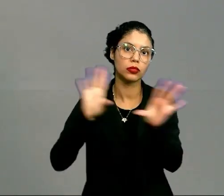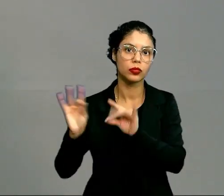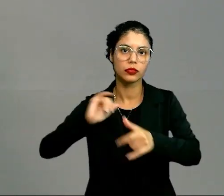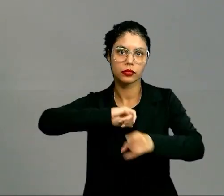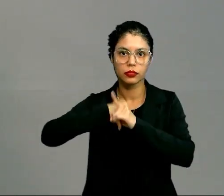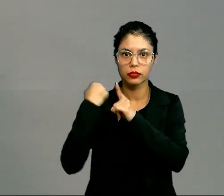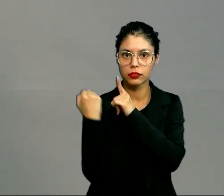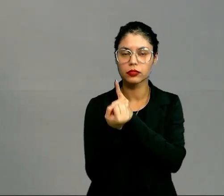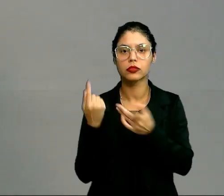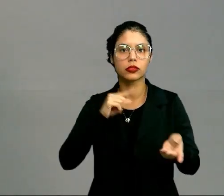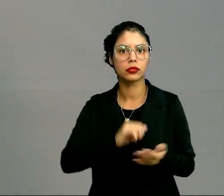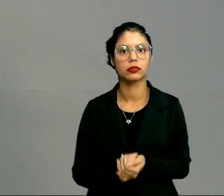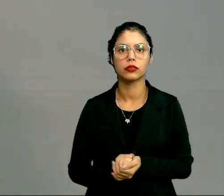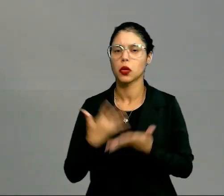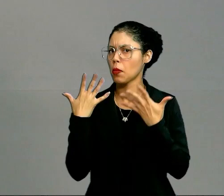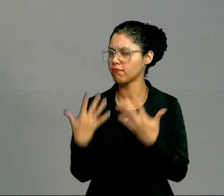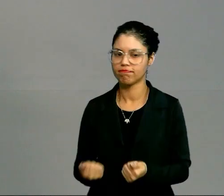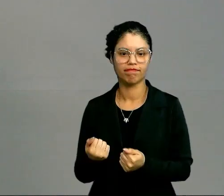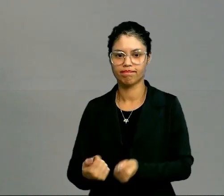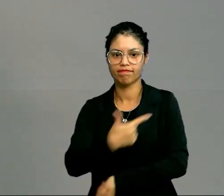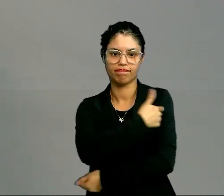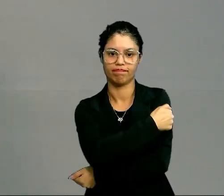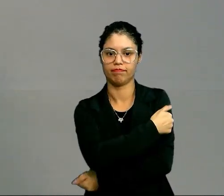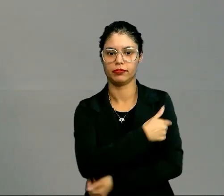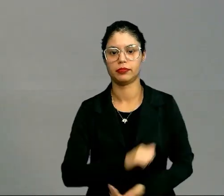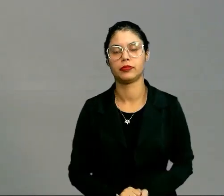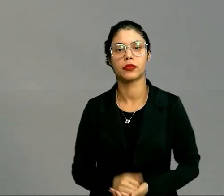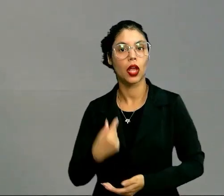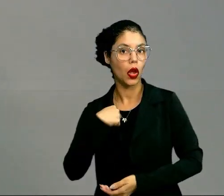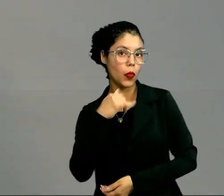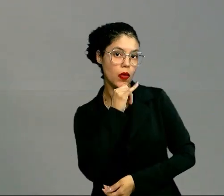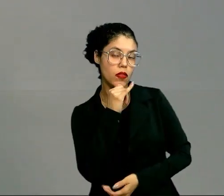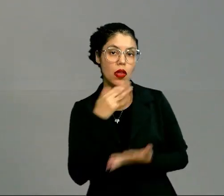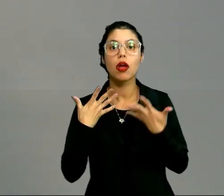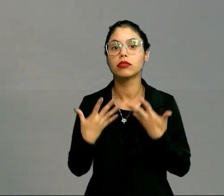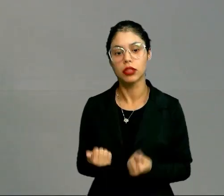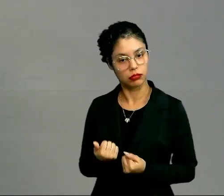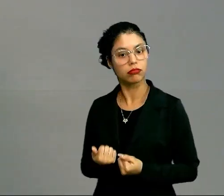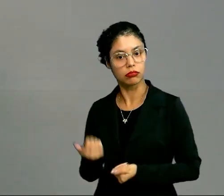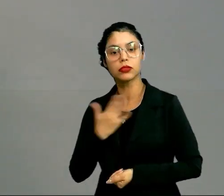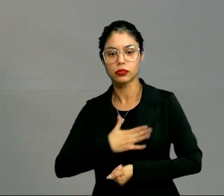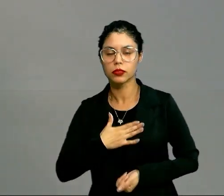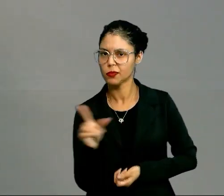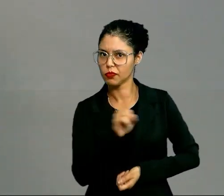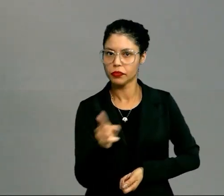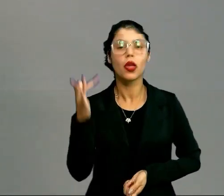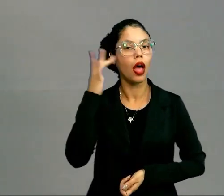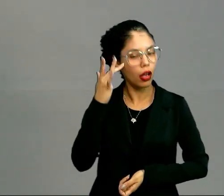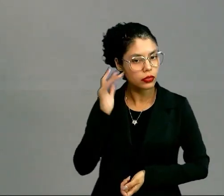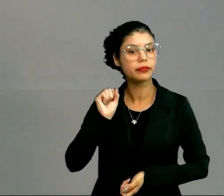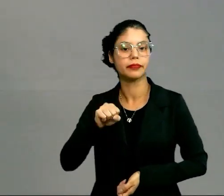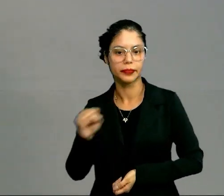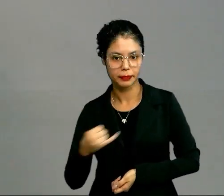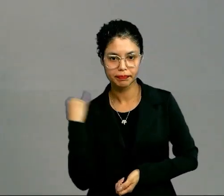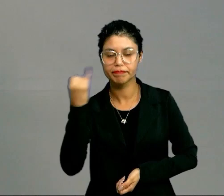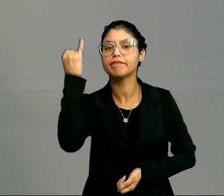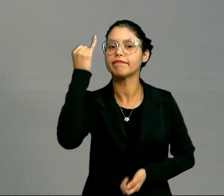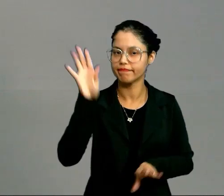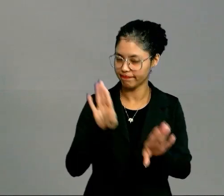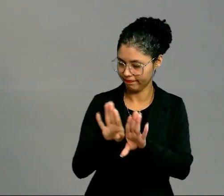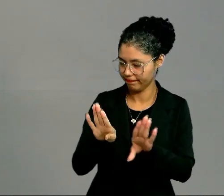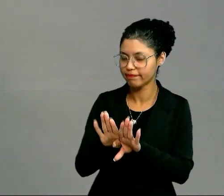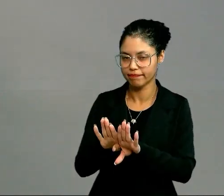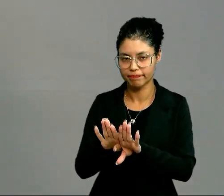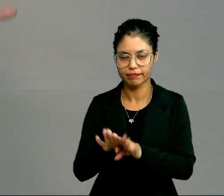sociedade. Alguém é contra, por exemplo, as vacinas. Aí eu, por exemplo, sou a favor das vacinas. Eu digo, não, eu acho que as vacinas elas são